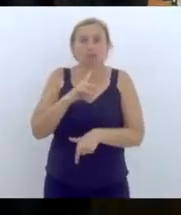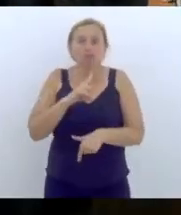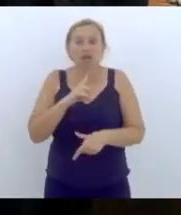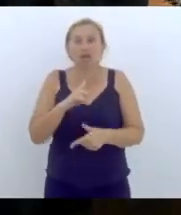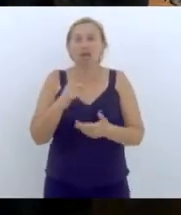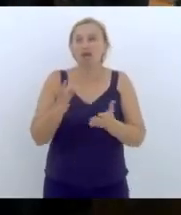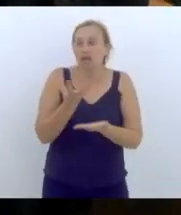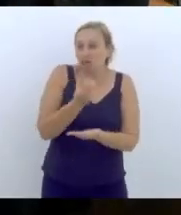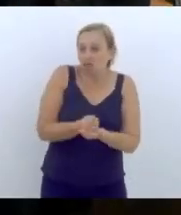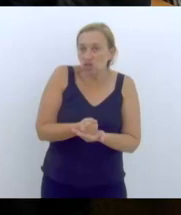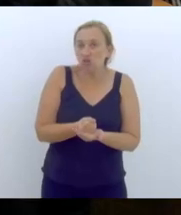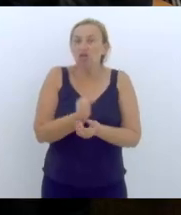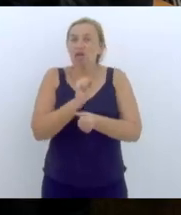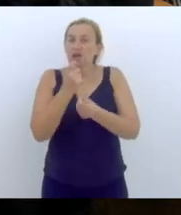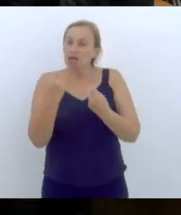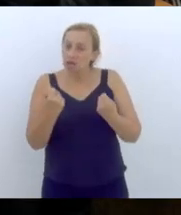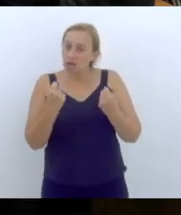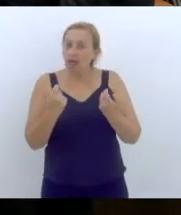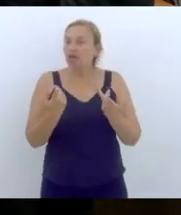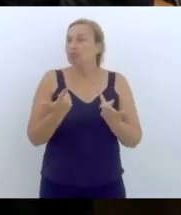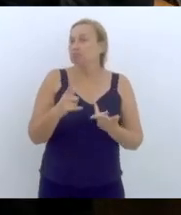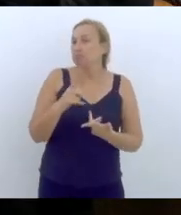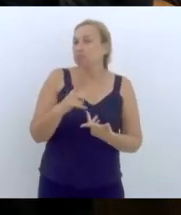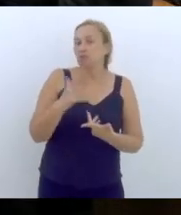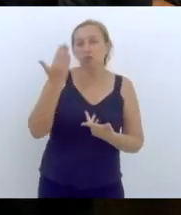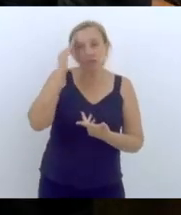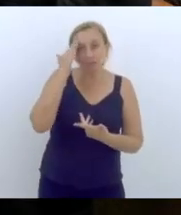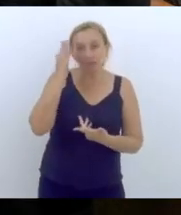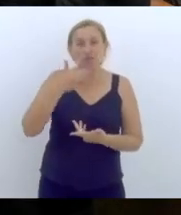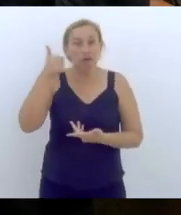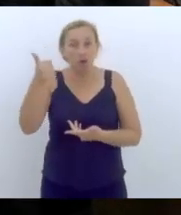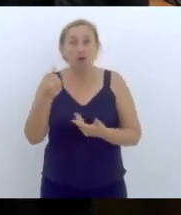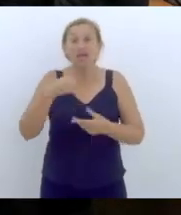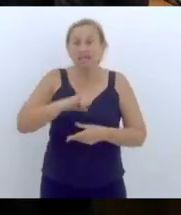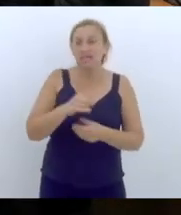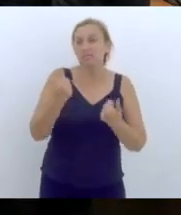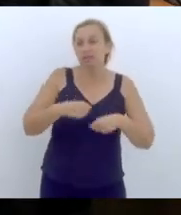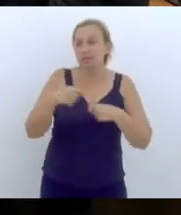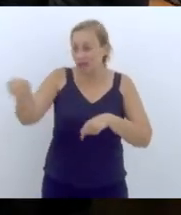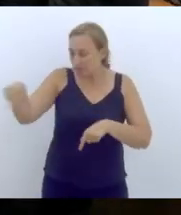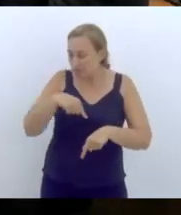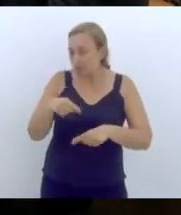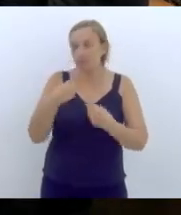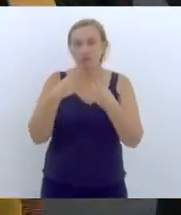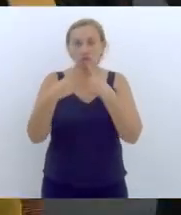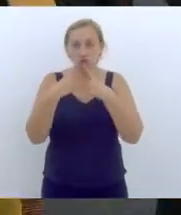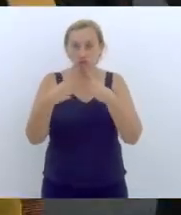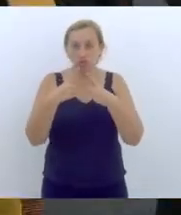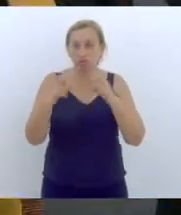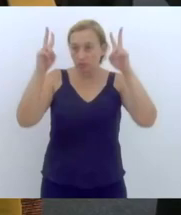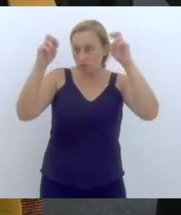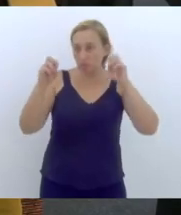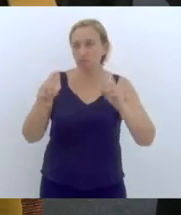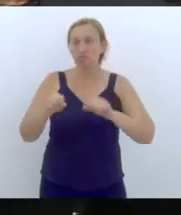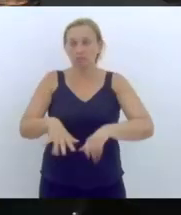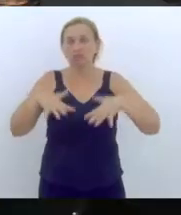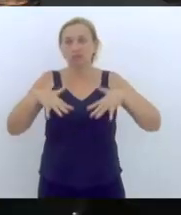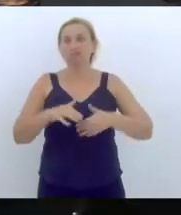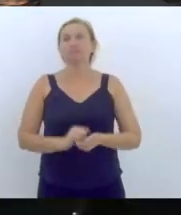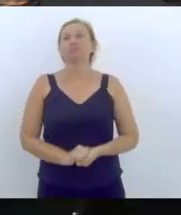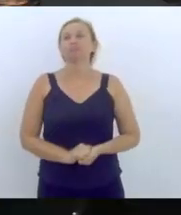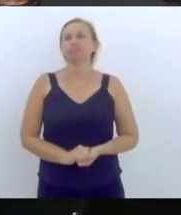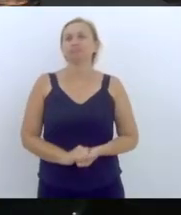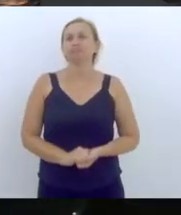esse registro. Espero que a gente consiga um entendimento e, se for o caso, venha para discutir o mérito no plenário.